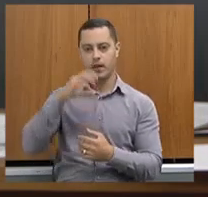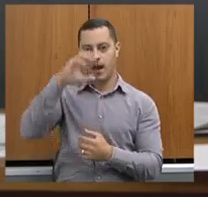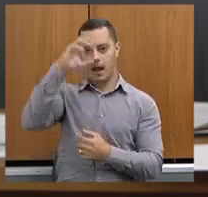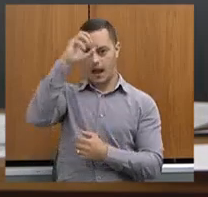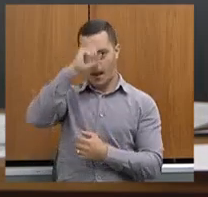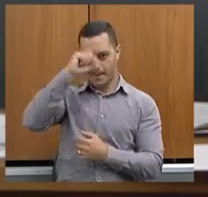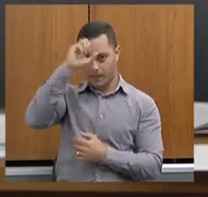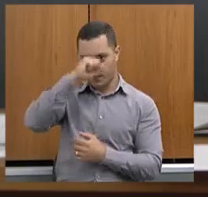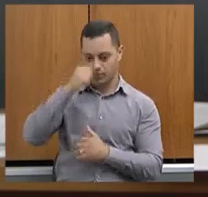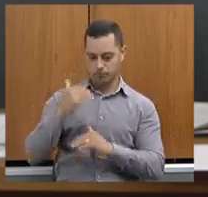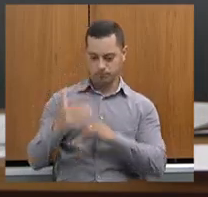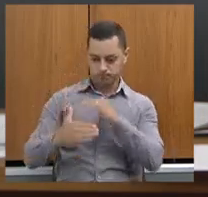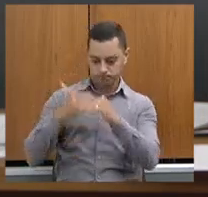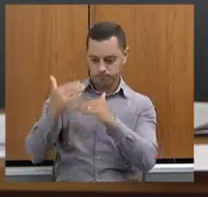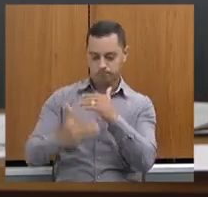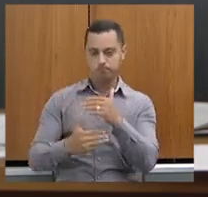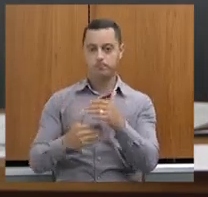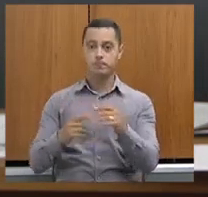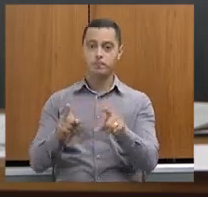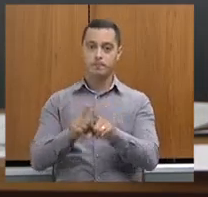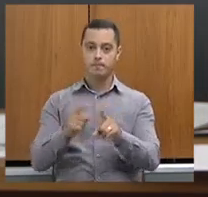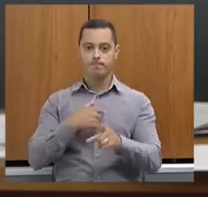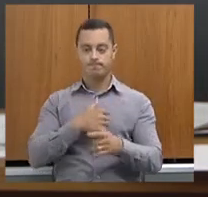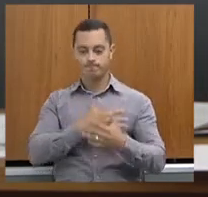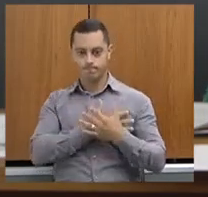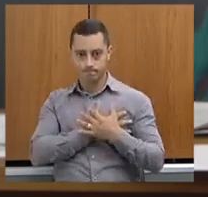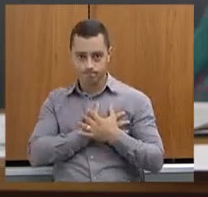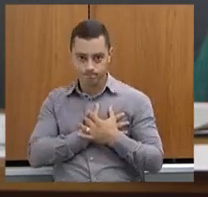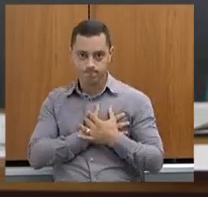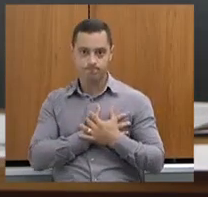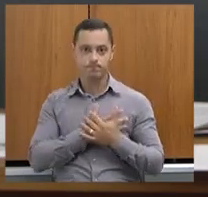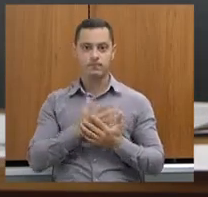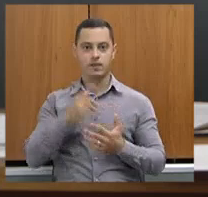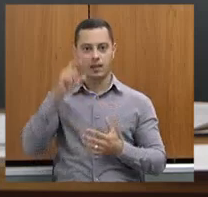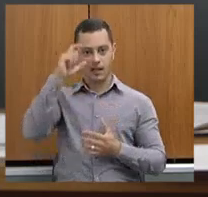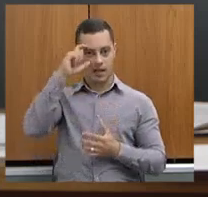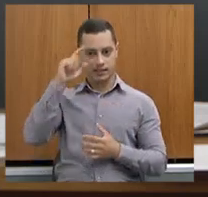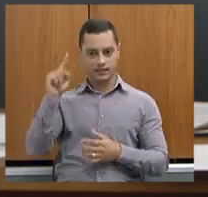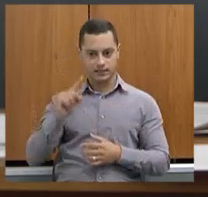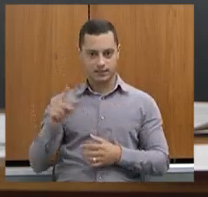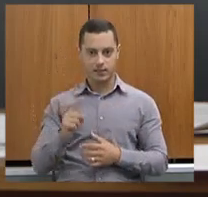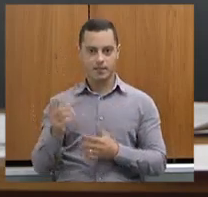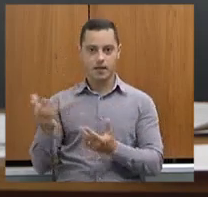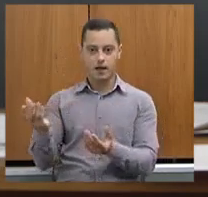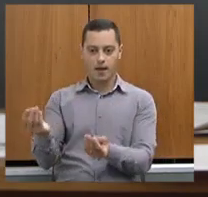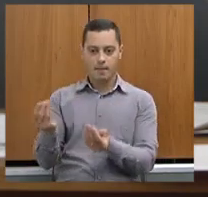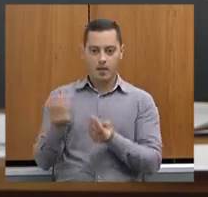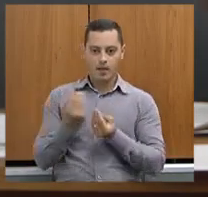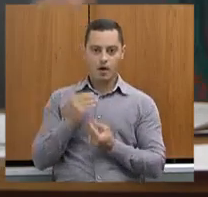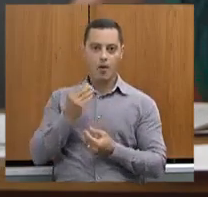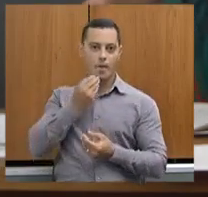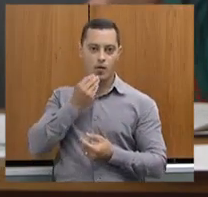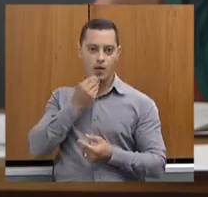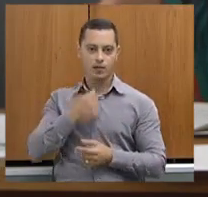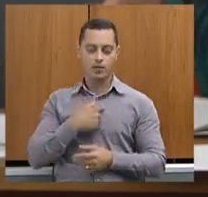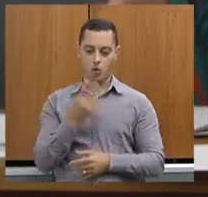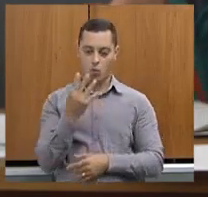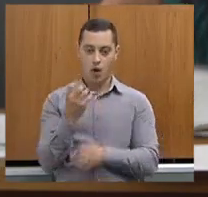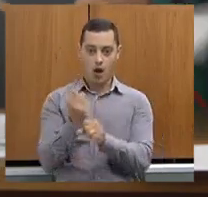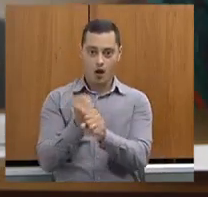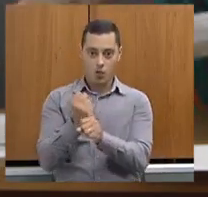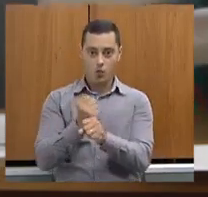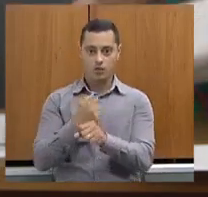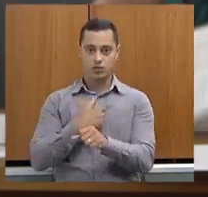um dos Bombeiros tenho profunda gratidão ao Governador Romeu Zema que me dá oportunidade de estar quatro anos à frente dessa